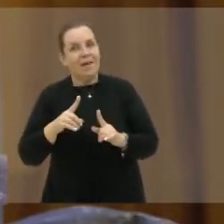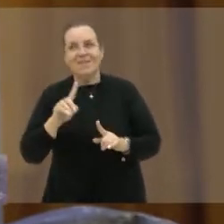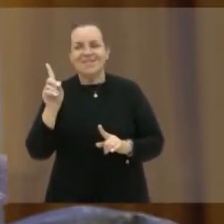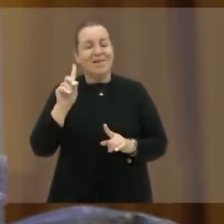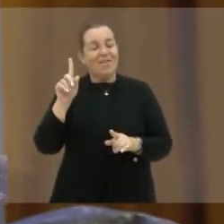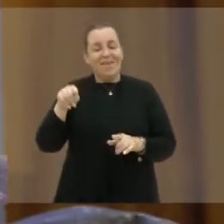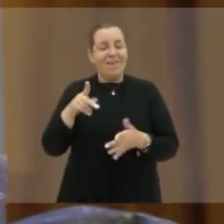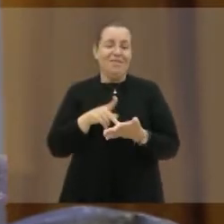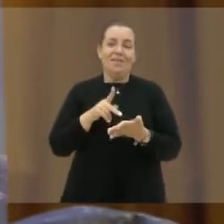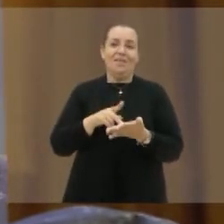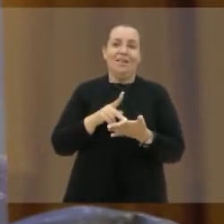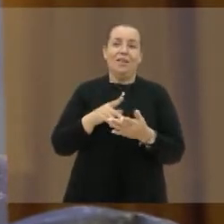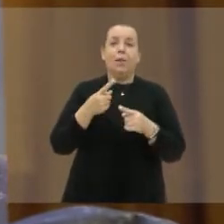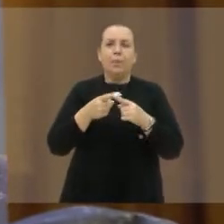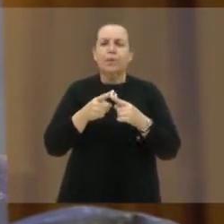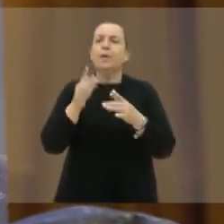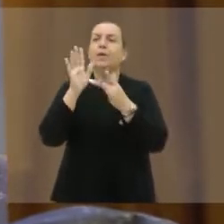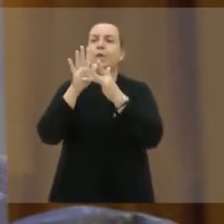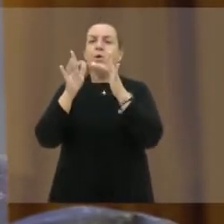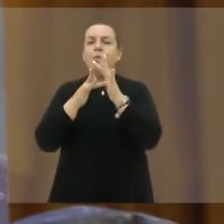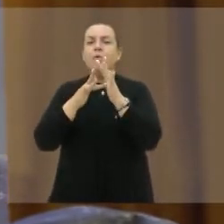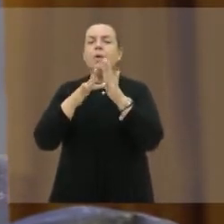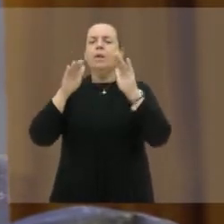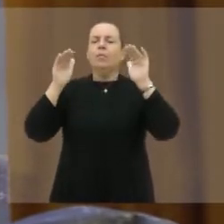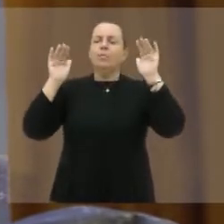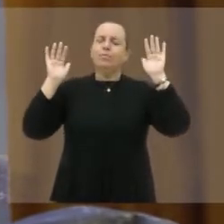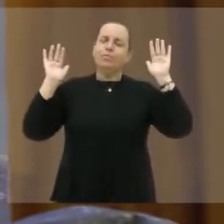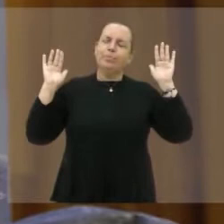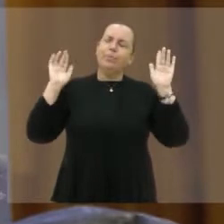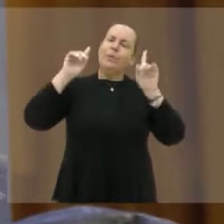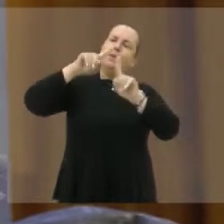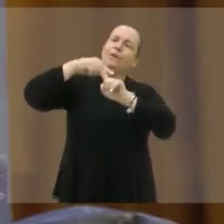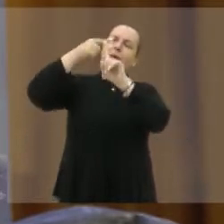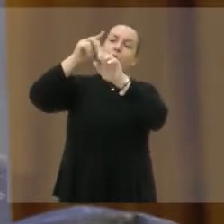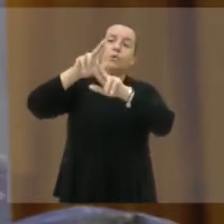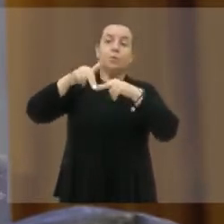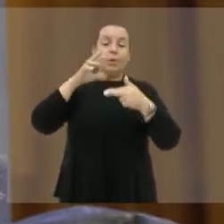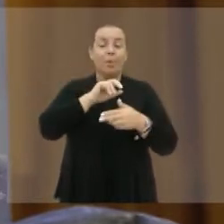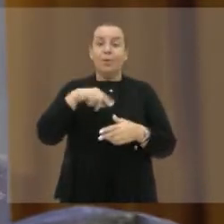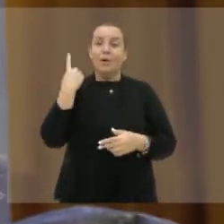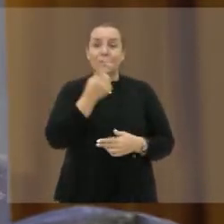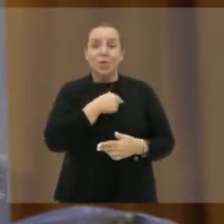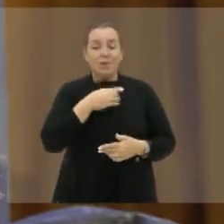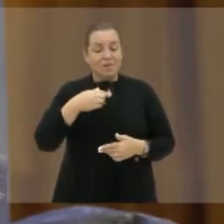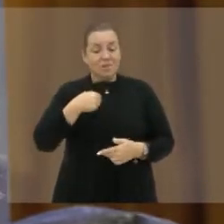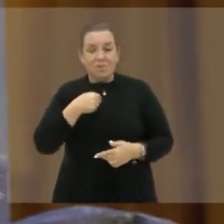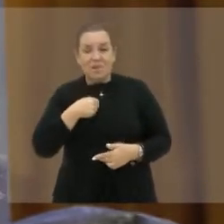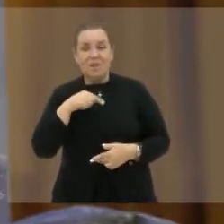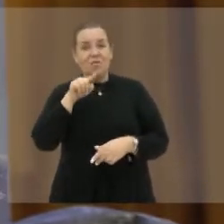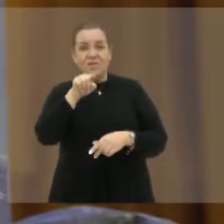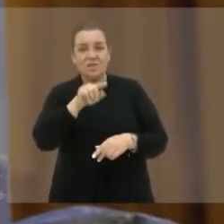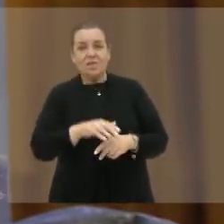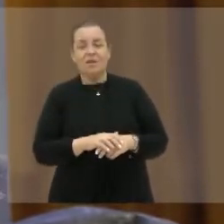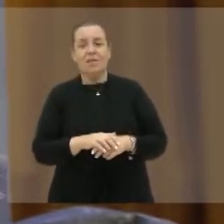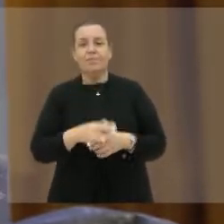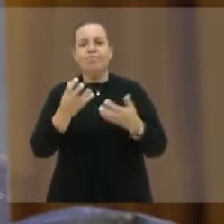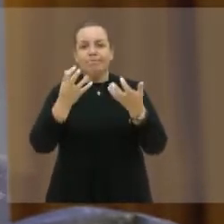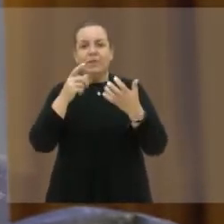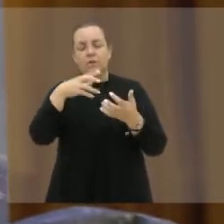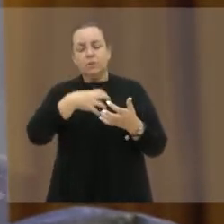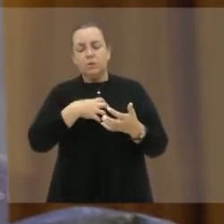mim, para a nossa salvação. Eu queria que você sentisse o poder desta